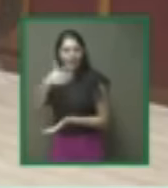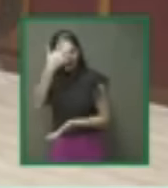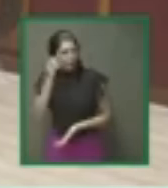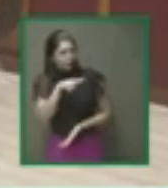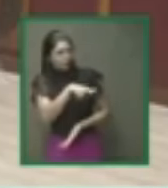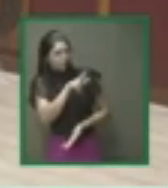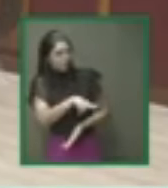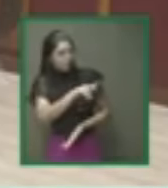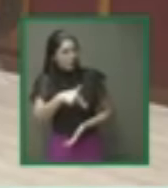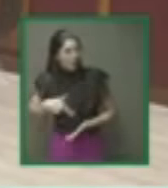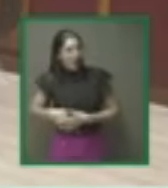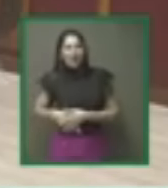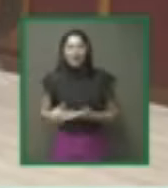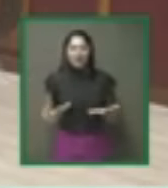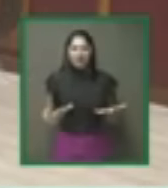bom.